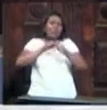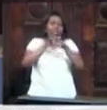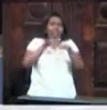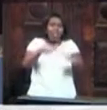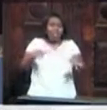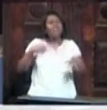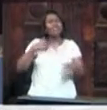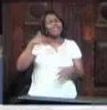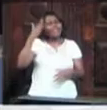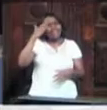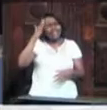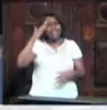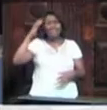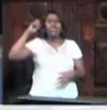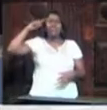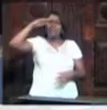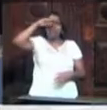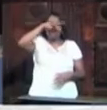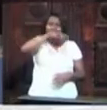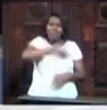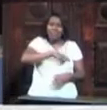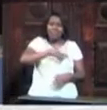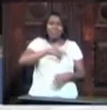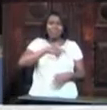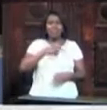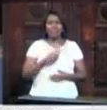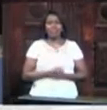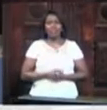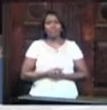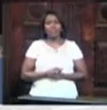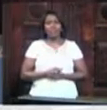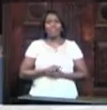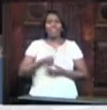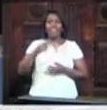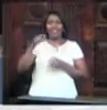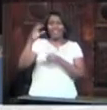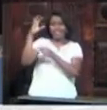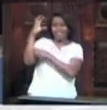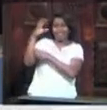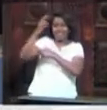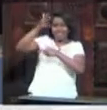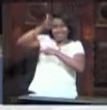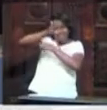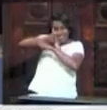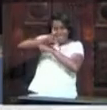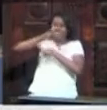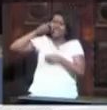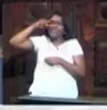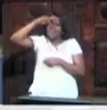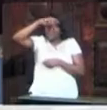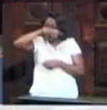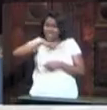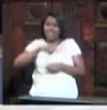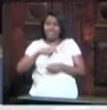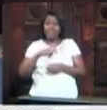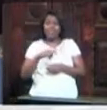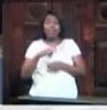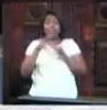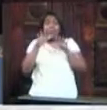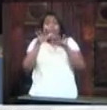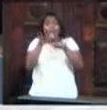que é muito difícil, pelas câmeras da TV Alerge, pelo menos os